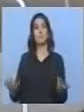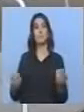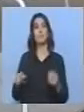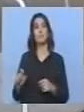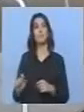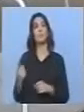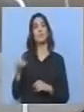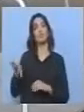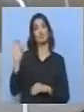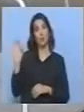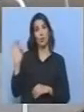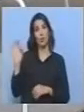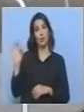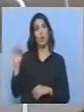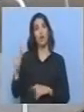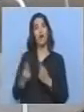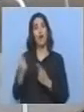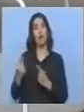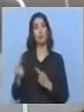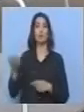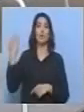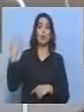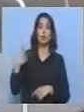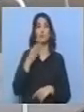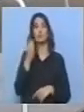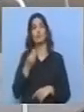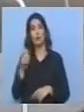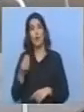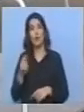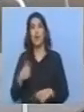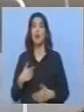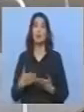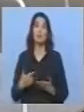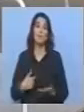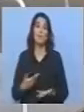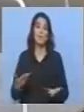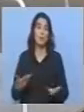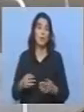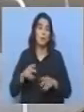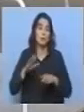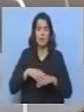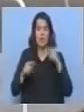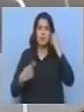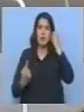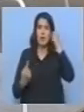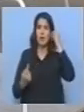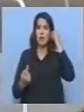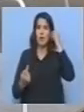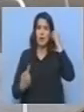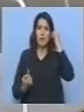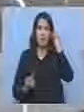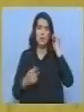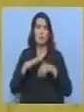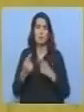primeira escolha para aqueles que, quando foram jovens, não puderam, por qualquer motivo, ou não quiseram estudar no ensino superior e